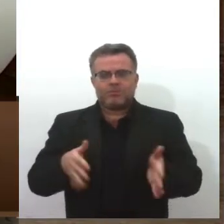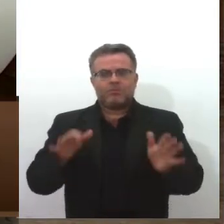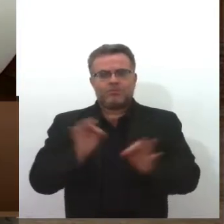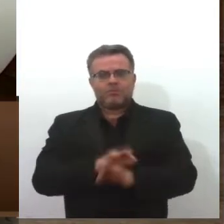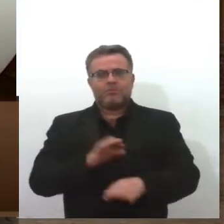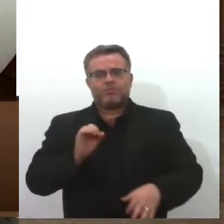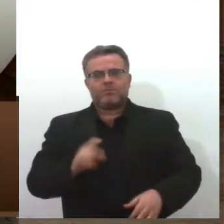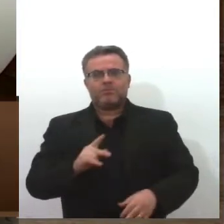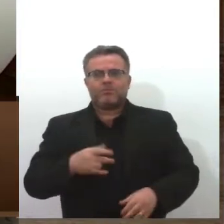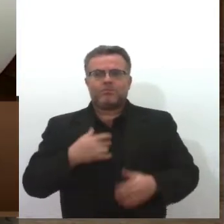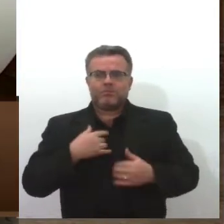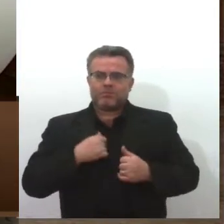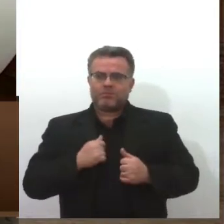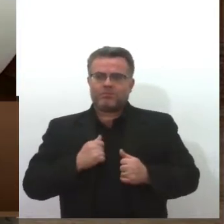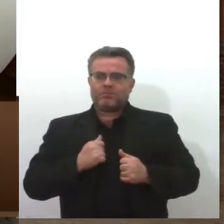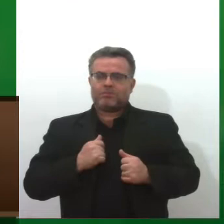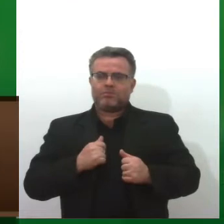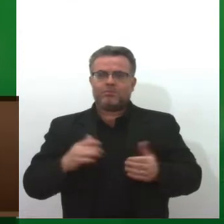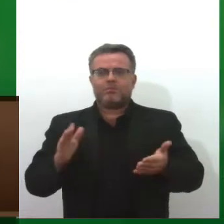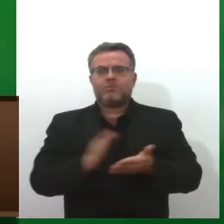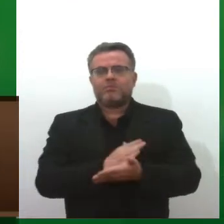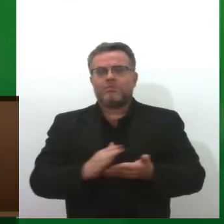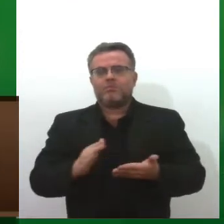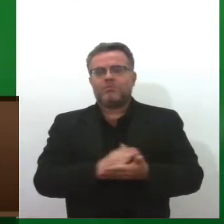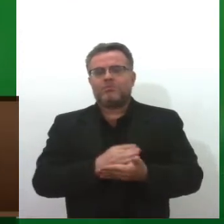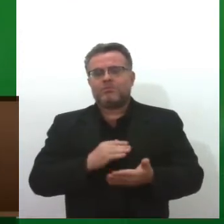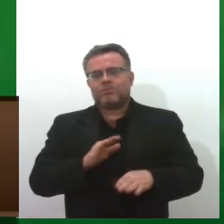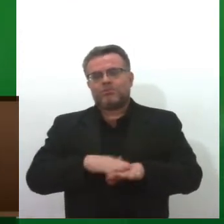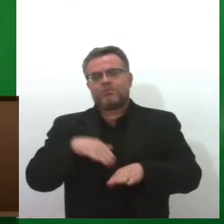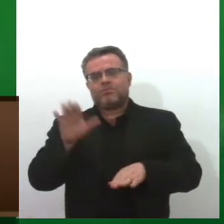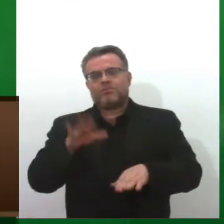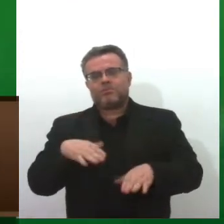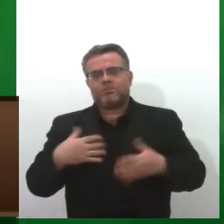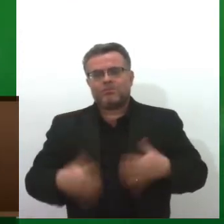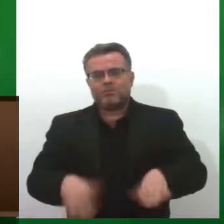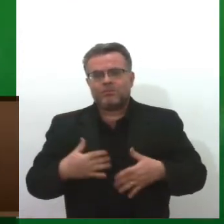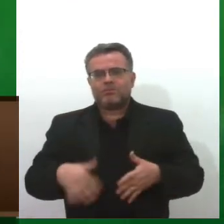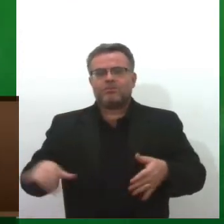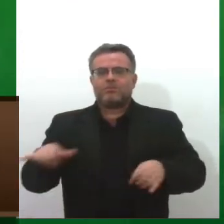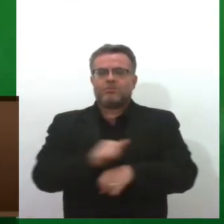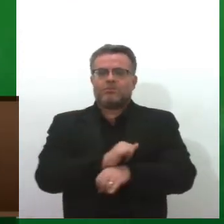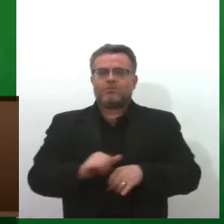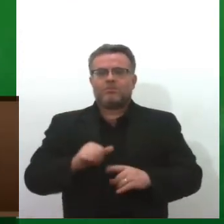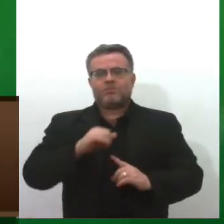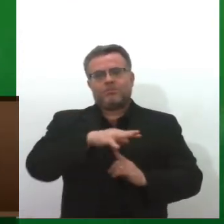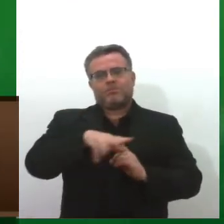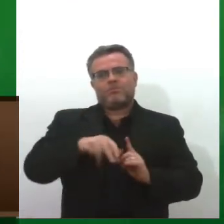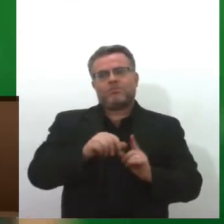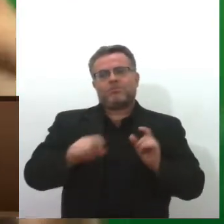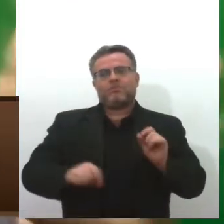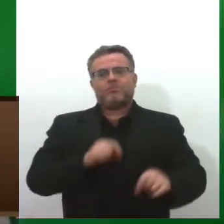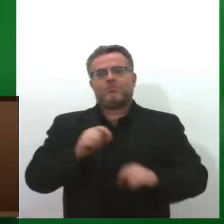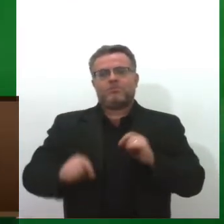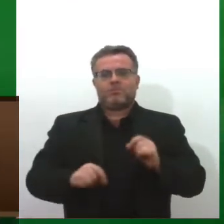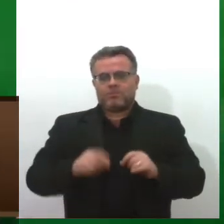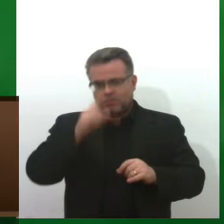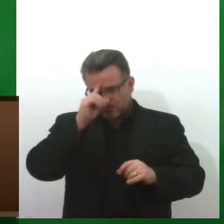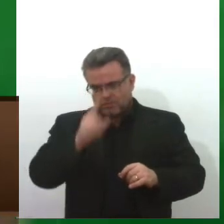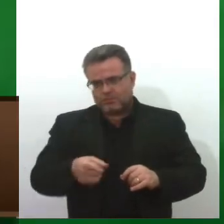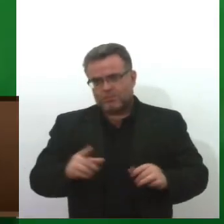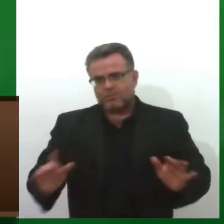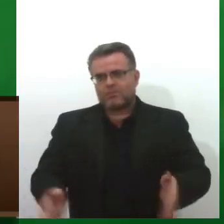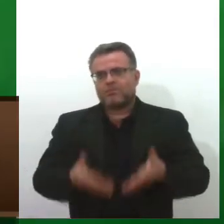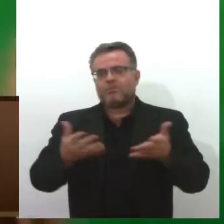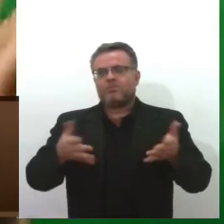Olha, está, porém, em alguns setores mais. A estratégia adotada pelo Banco Central foi justamente para desincentivar